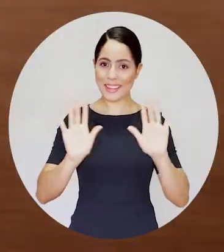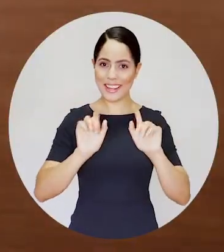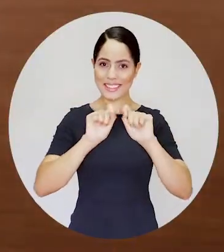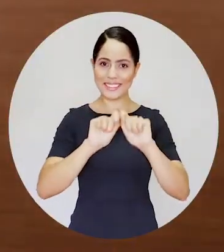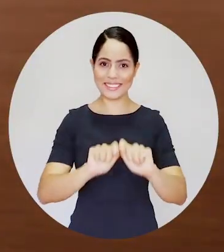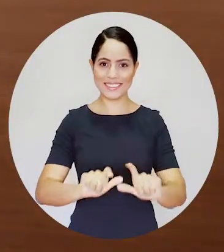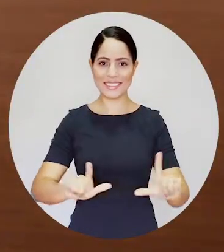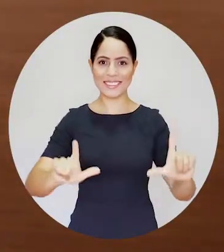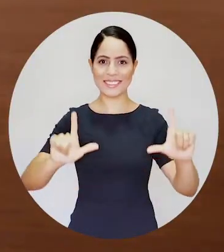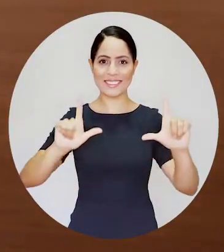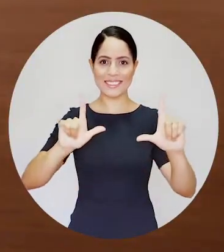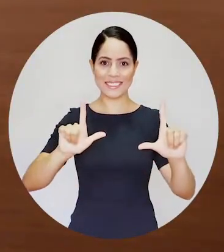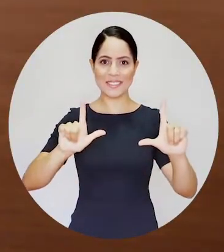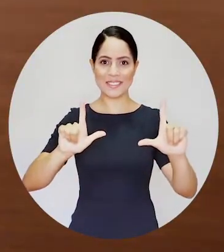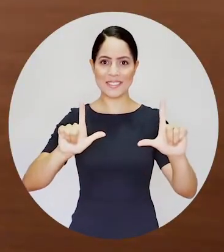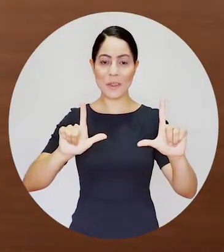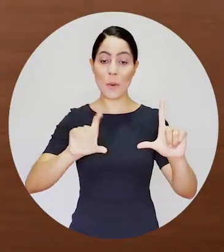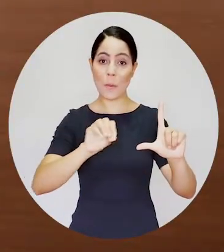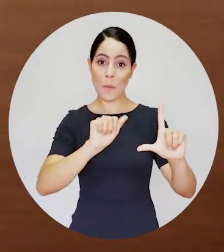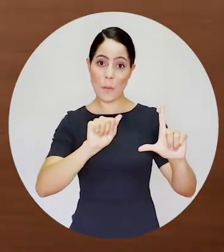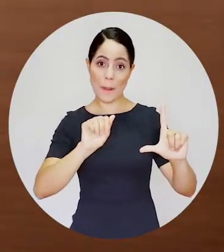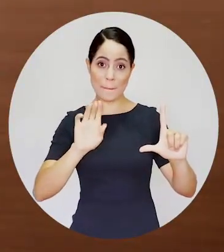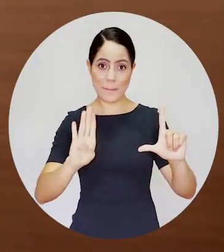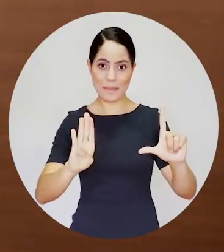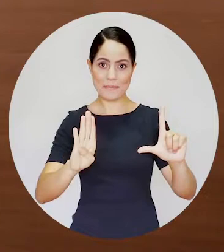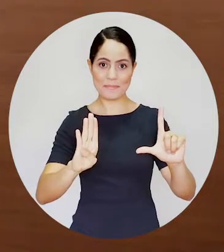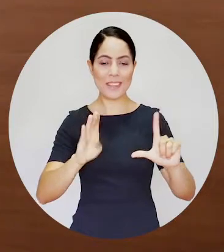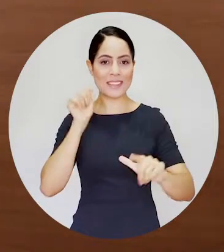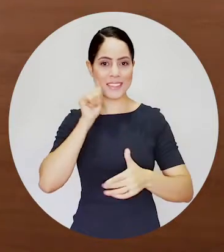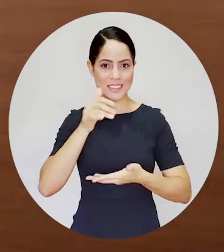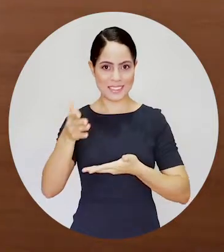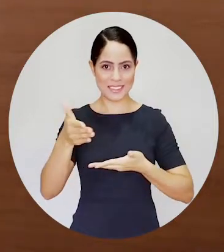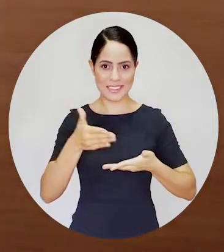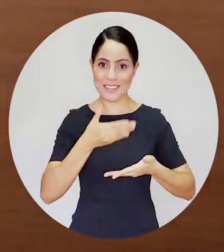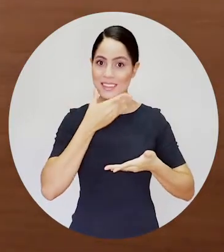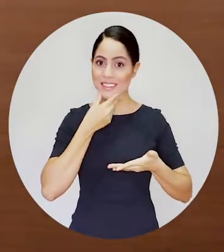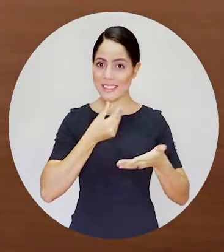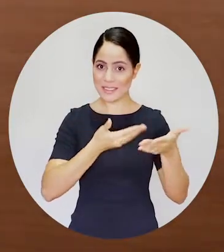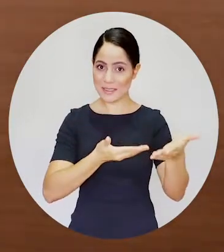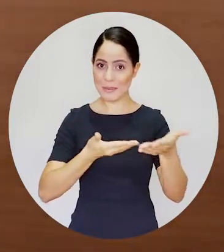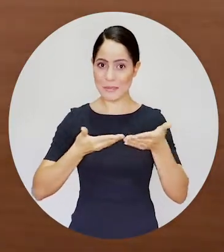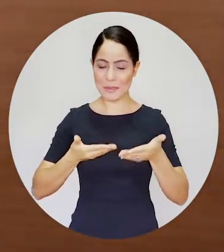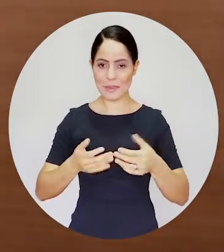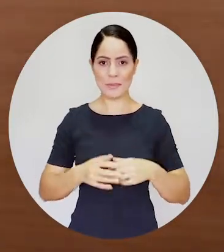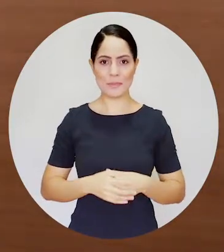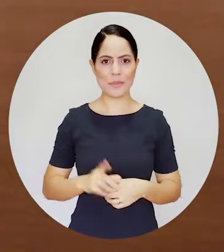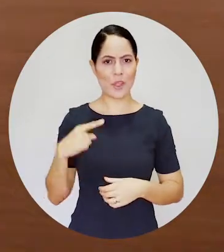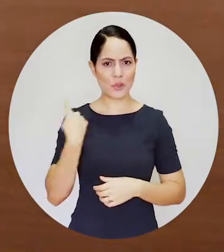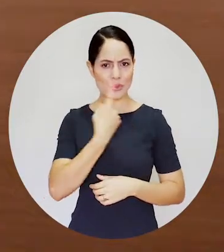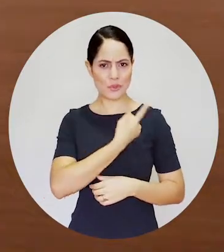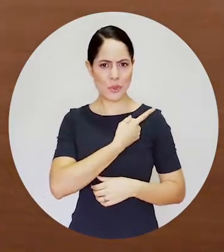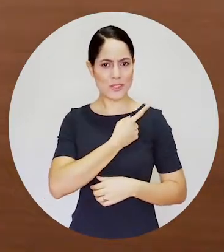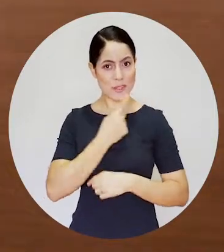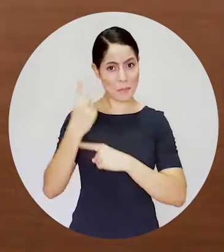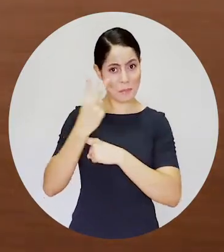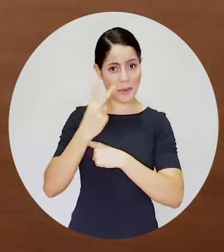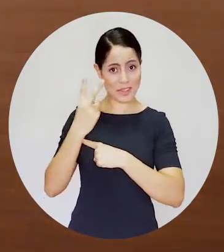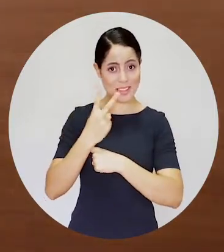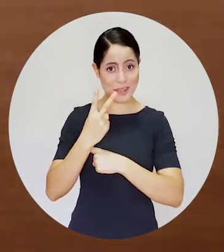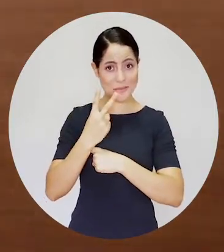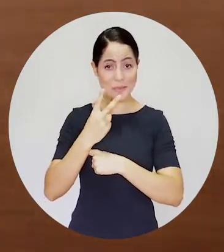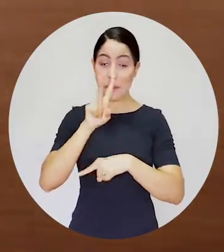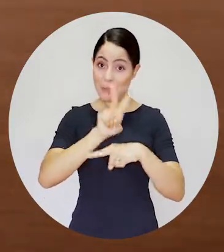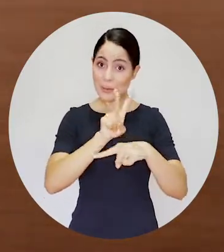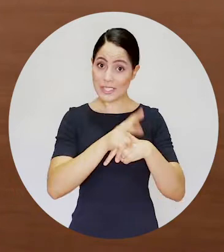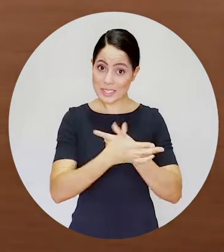Olá, começa agora mais um programa da OAB. Seja bem-vinda, seja bem-vindo. Nós continuamos cuidando da nossa e também da